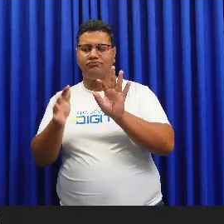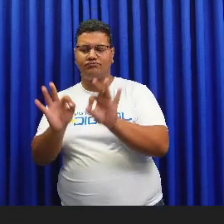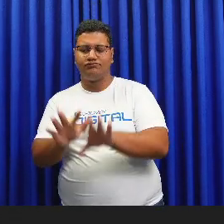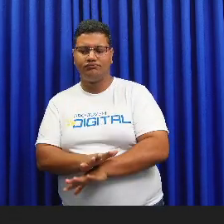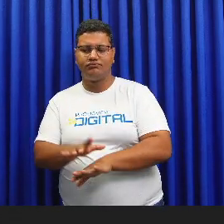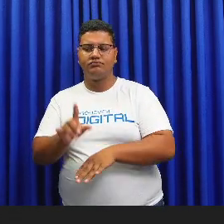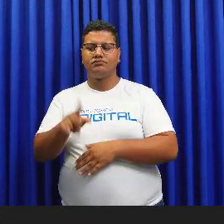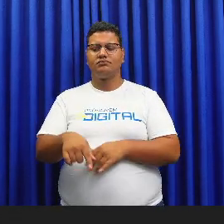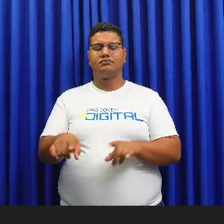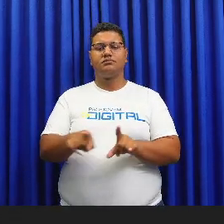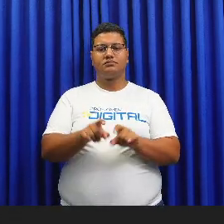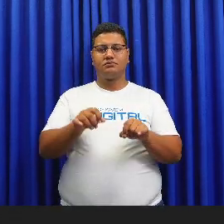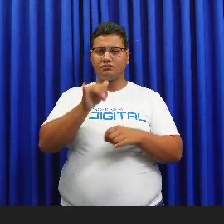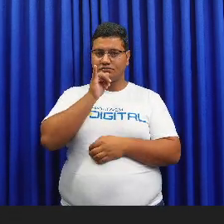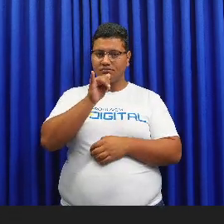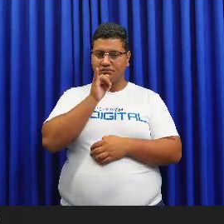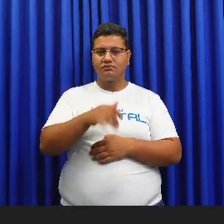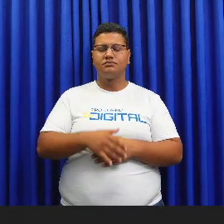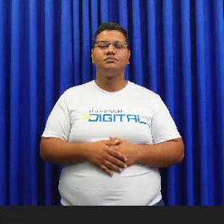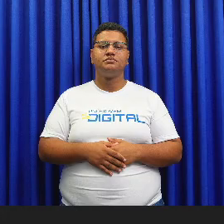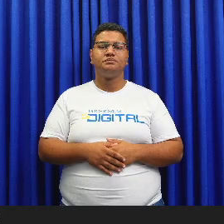de final. Por exemplo...